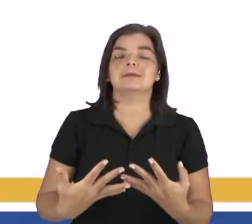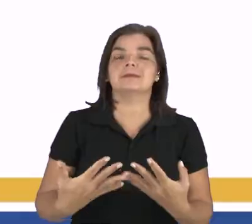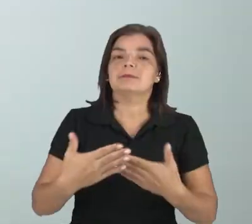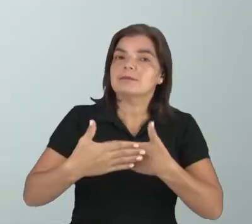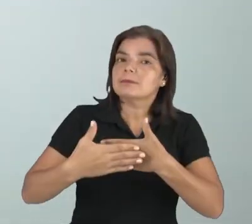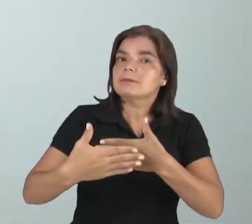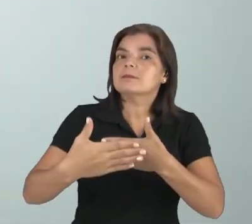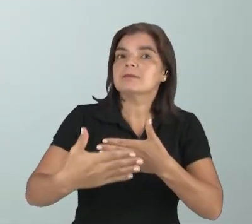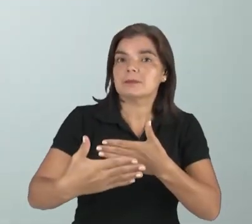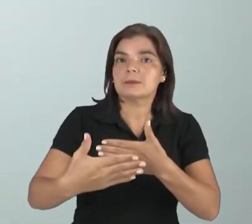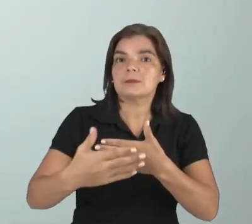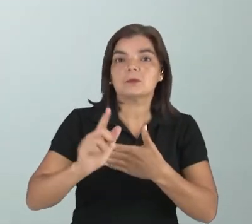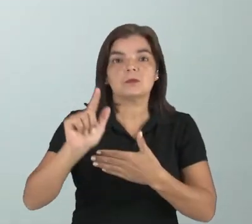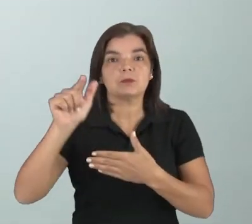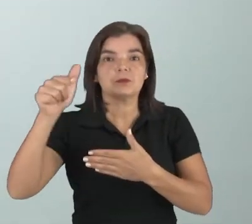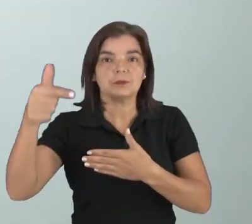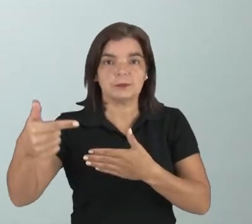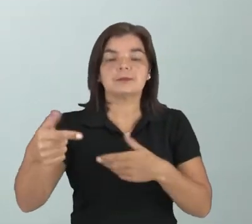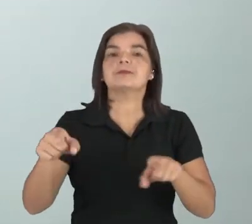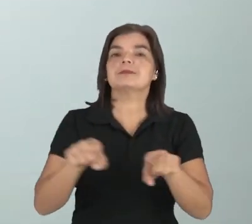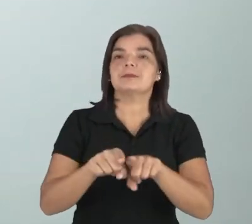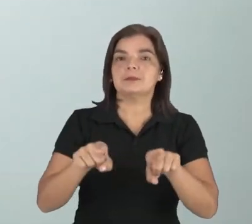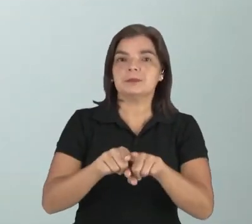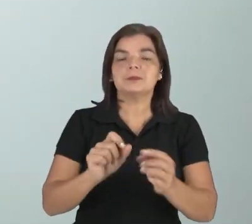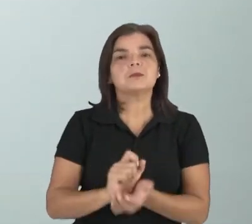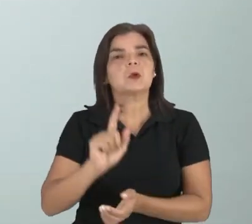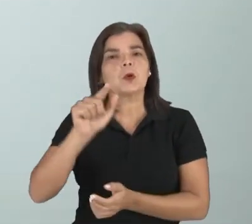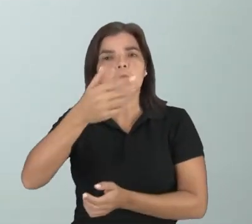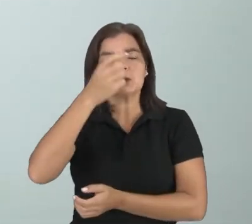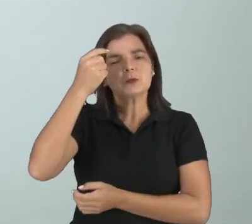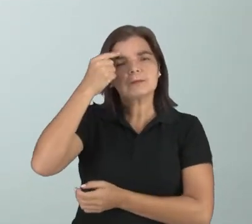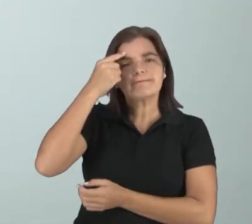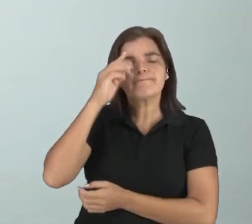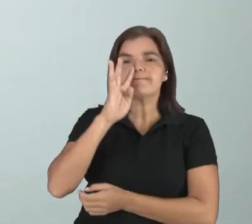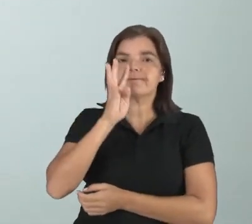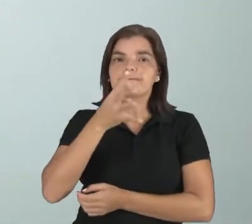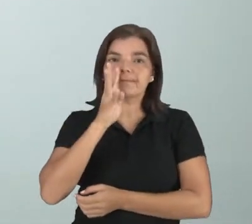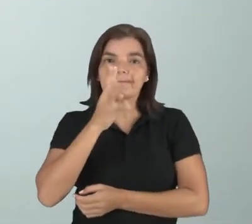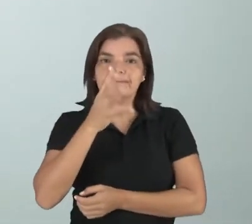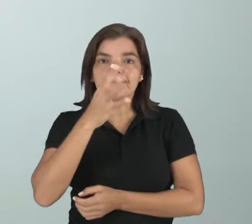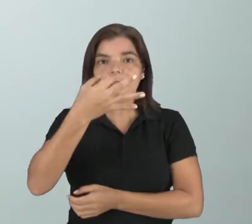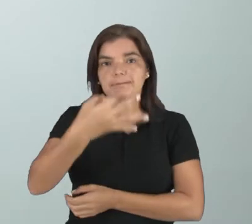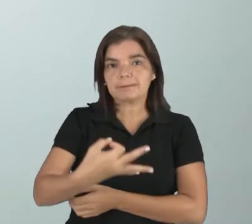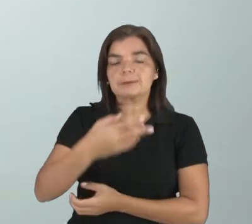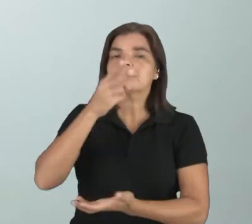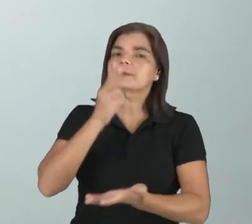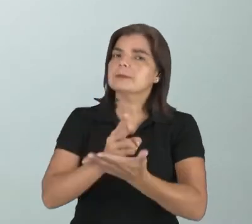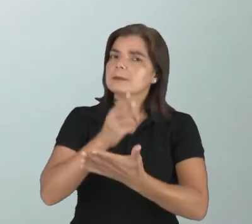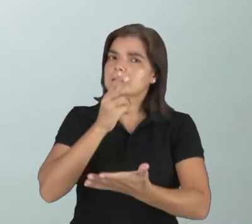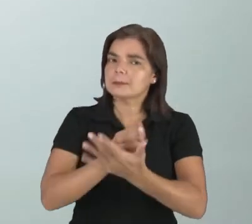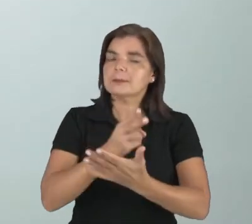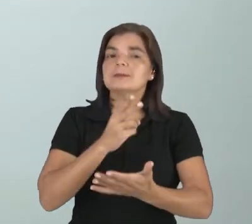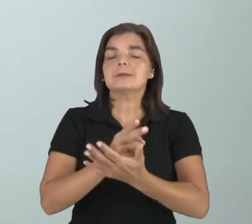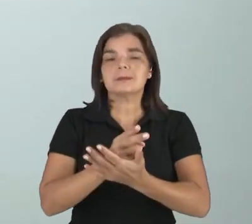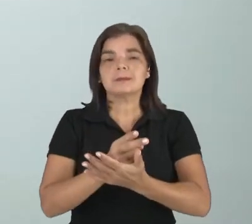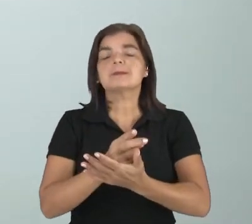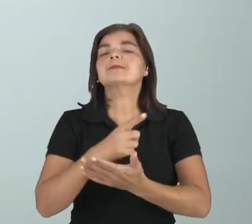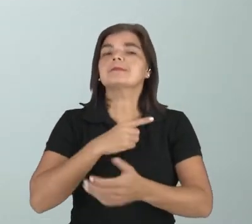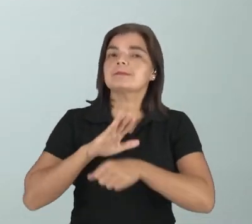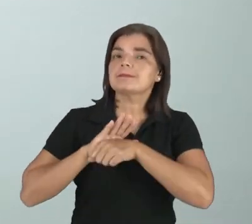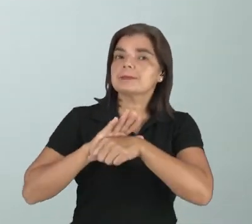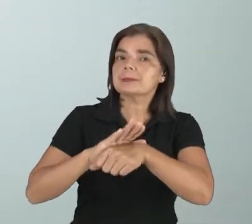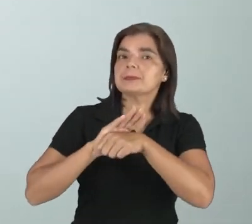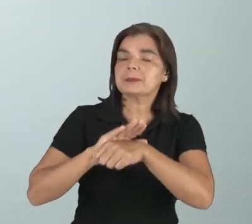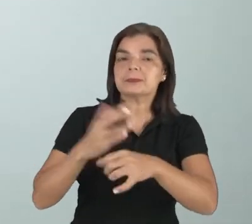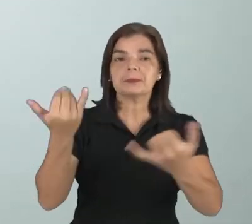a partir daí, gerando outros pensamentos críticos, certo? Sempre com a função de contribuir